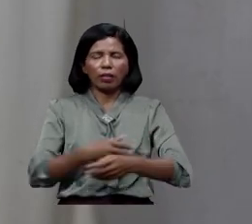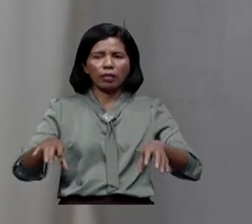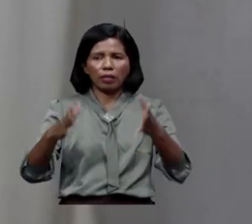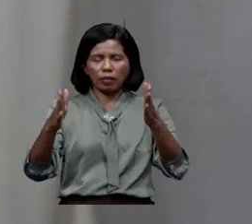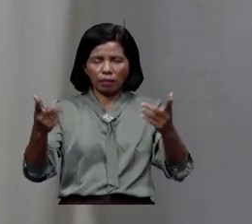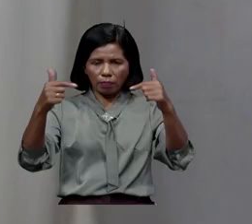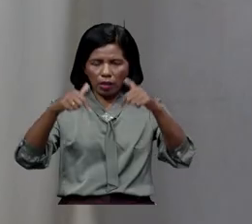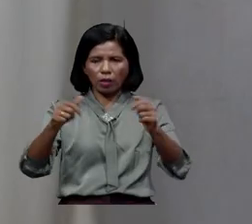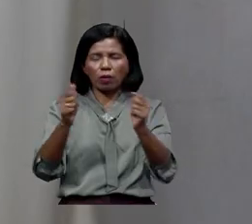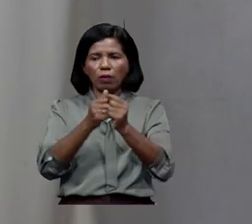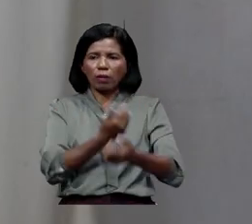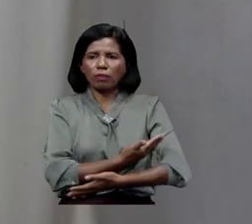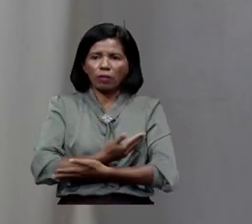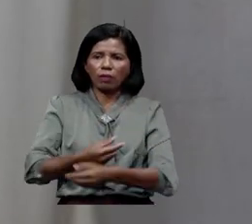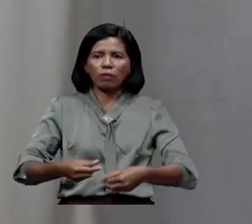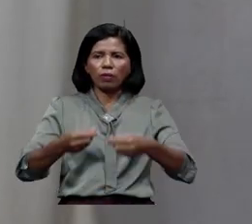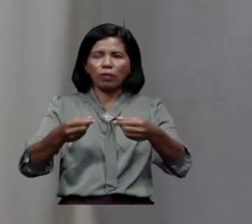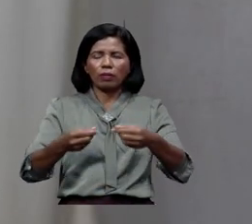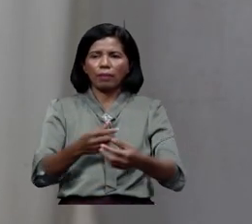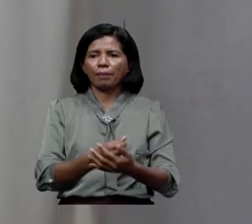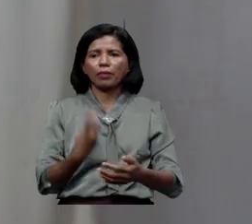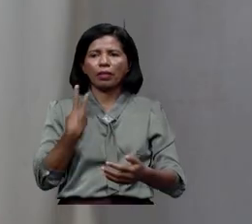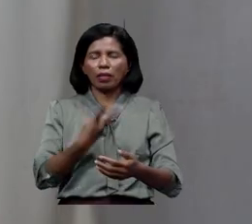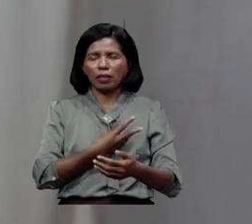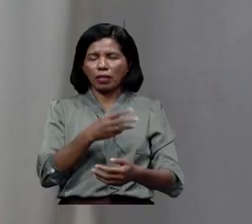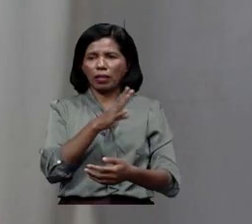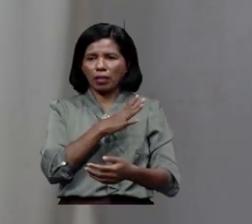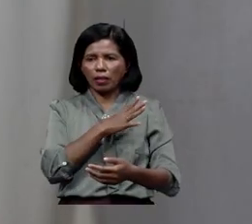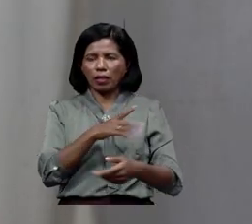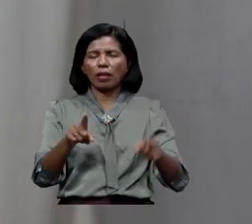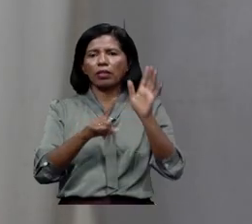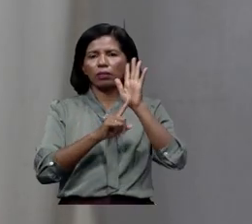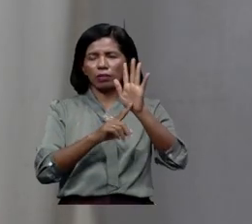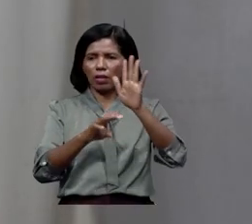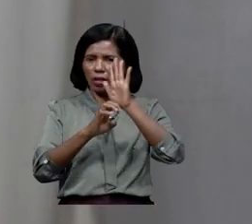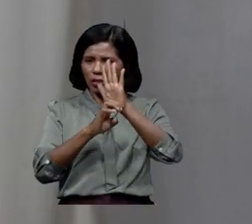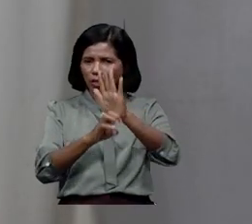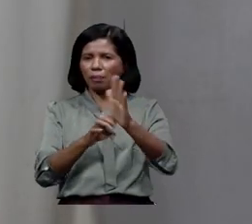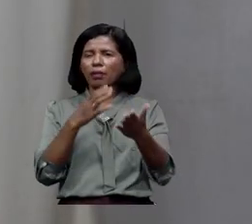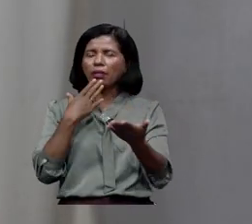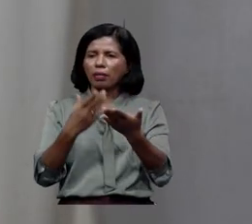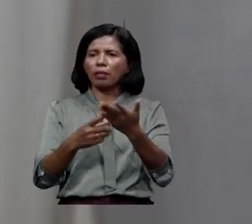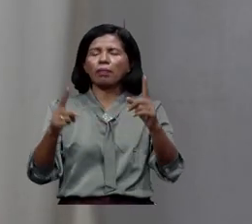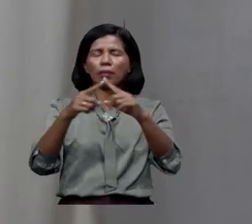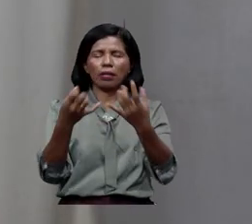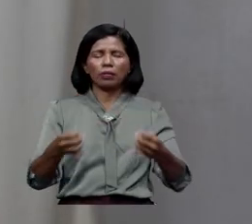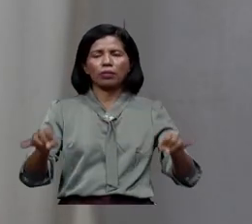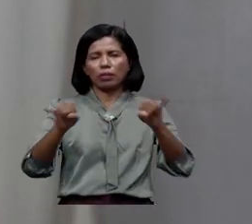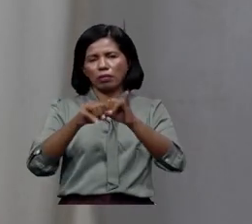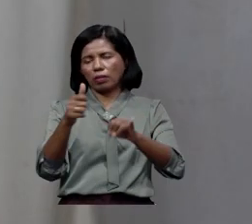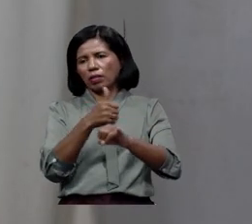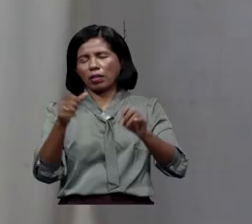bebe mura sira bela fosu suba bebe ya ne ba ita espera ida nesse exemplo vai ya instituição serselo